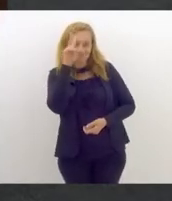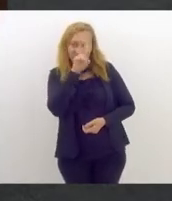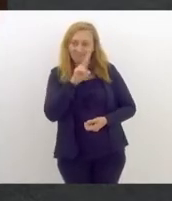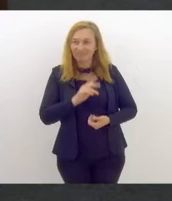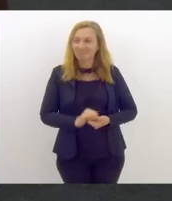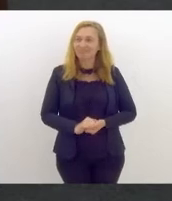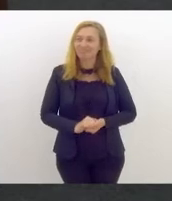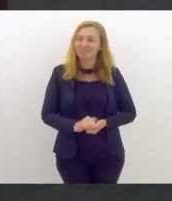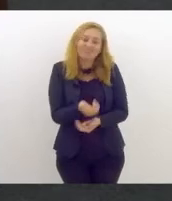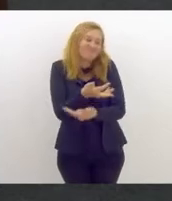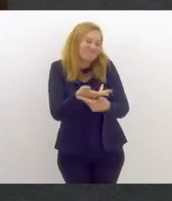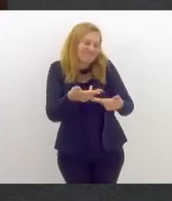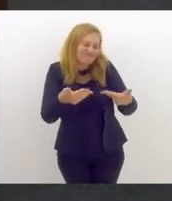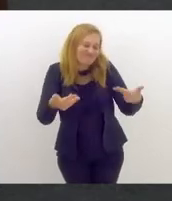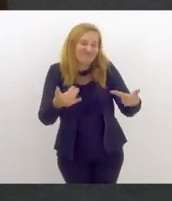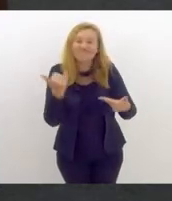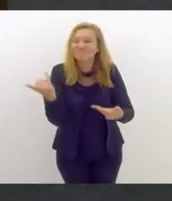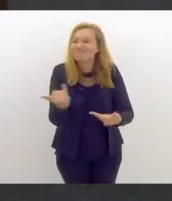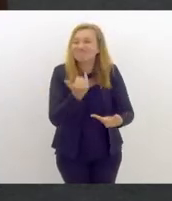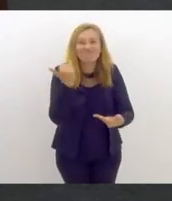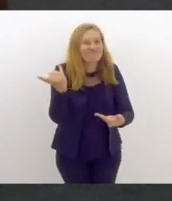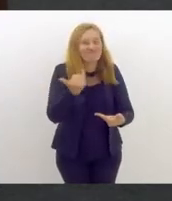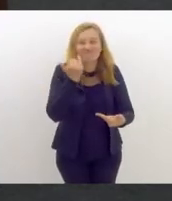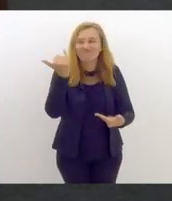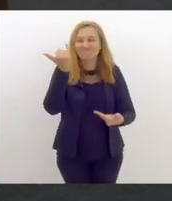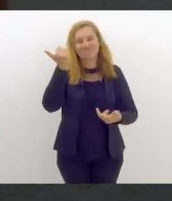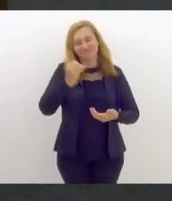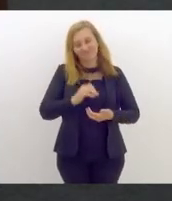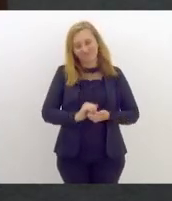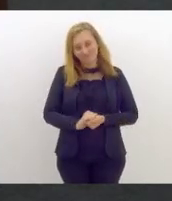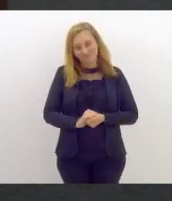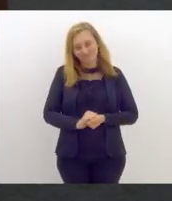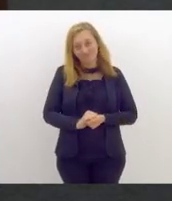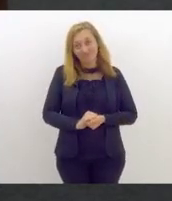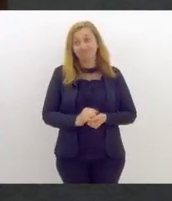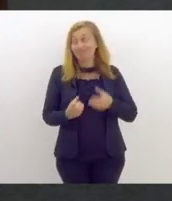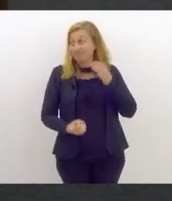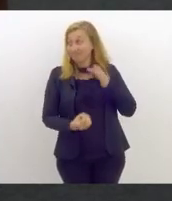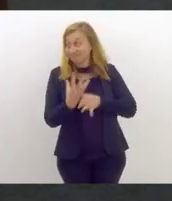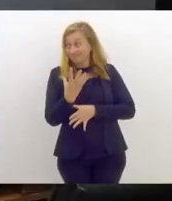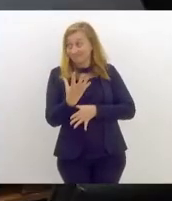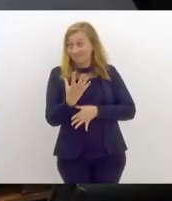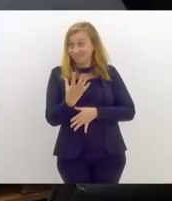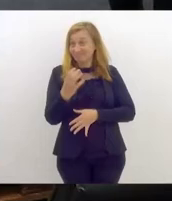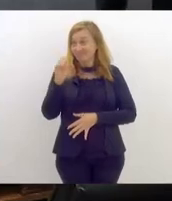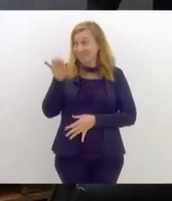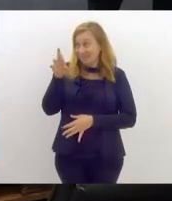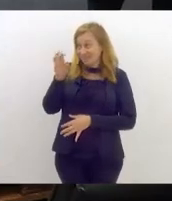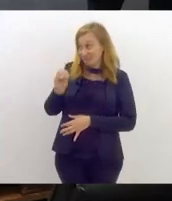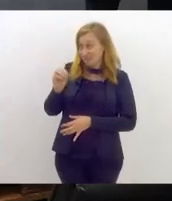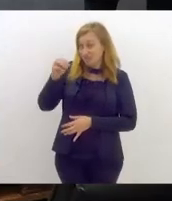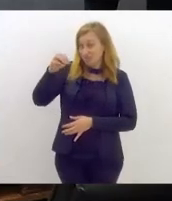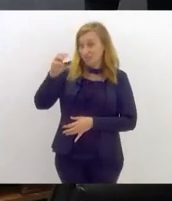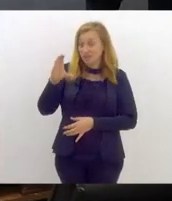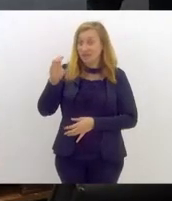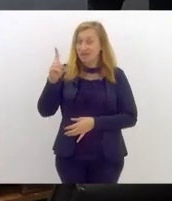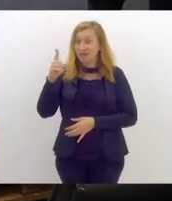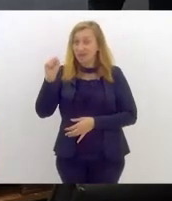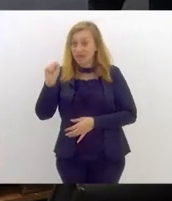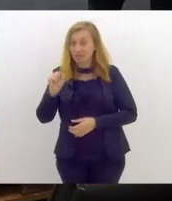de tantas coisas importantes que produziu o nosso Erasmo Carlos